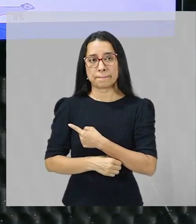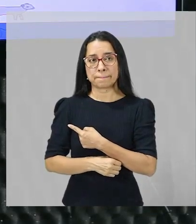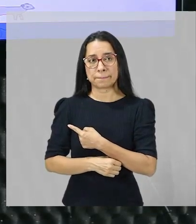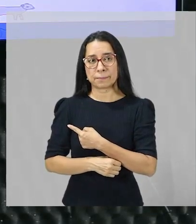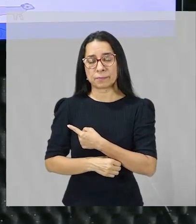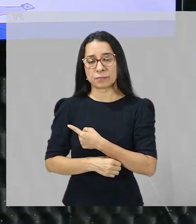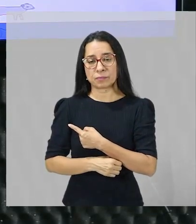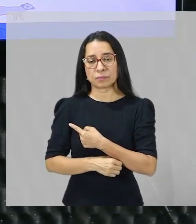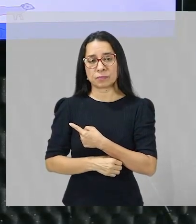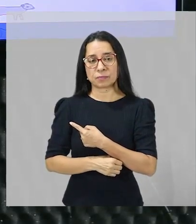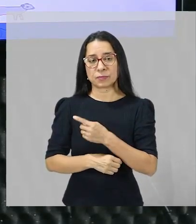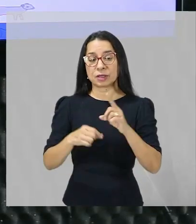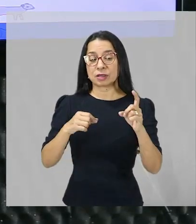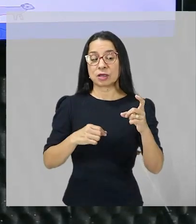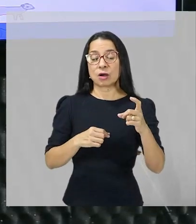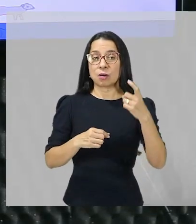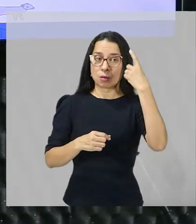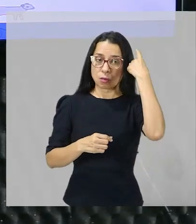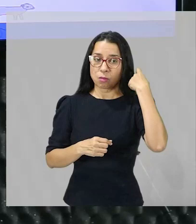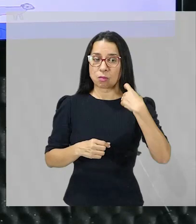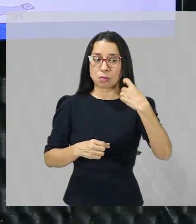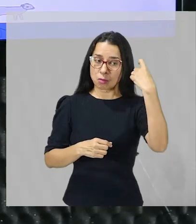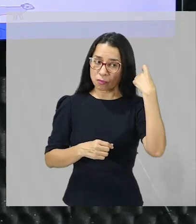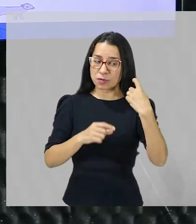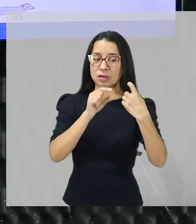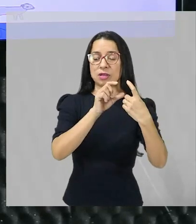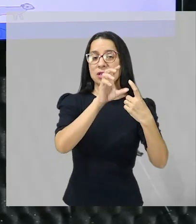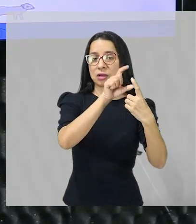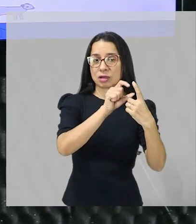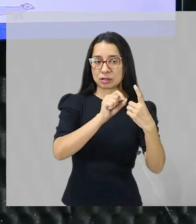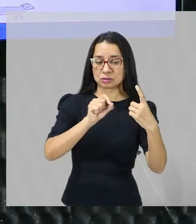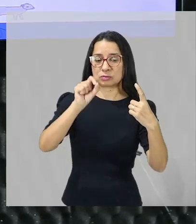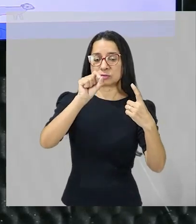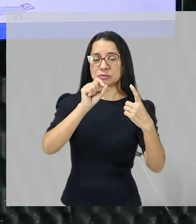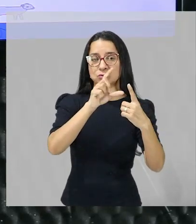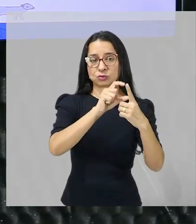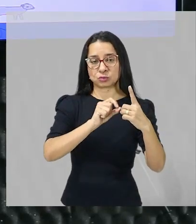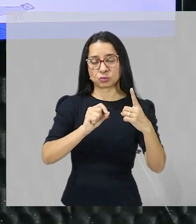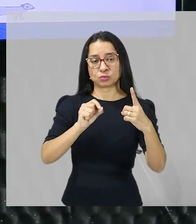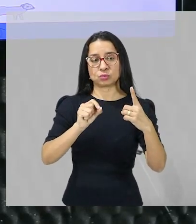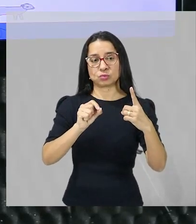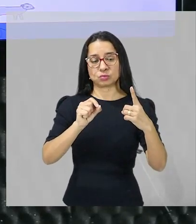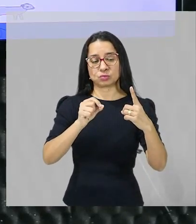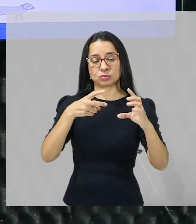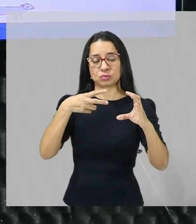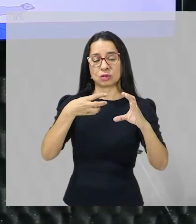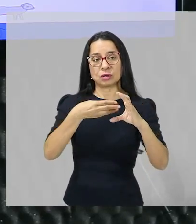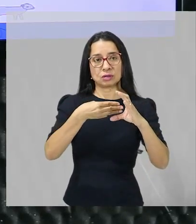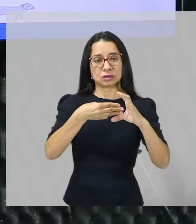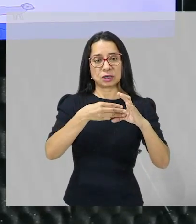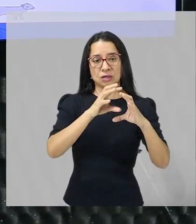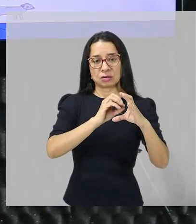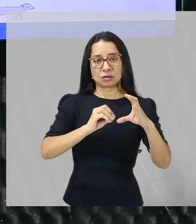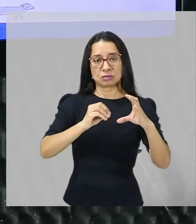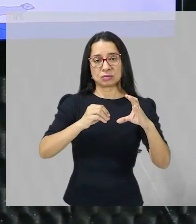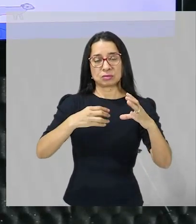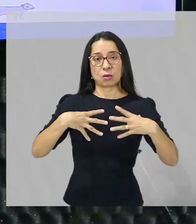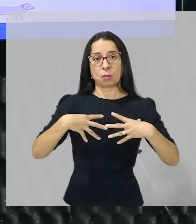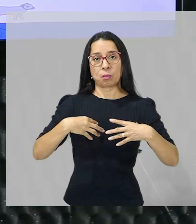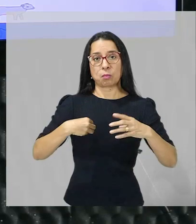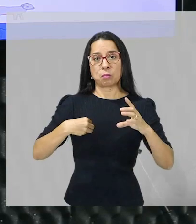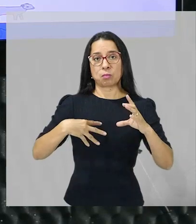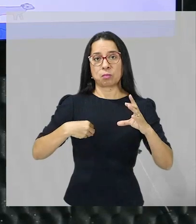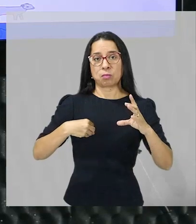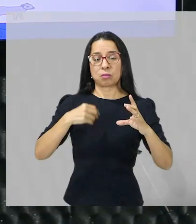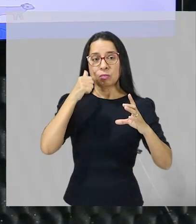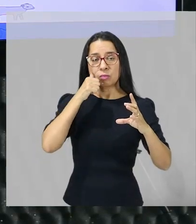foi retirado células somáticas, ou seja, células da glândula mamária de uma fêmea, tá? Essa fêmea